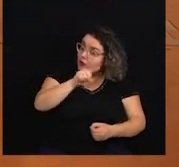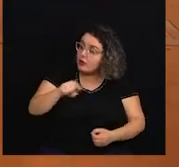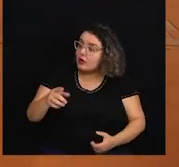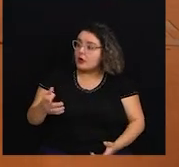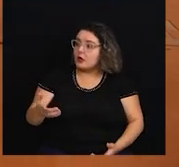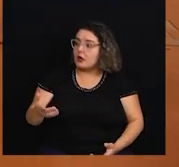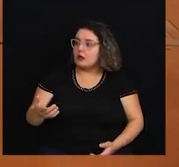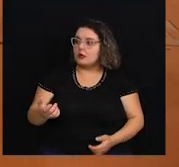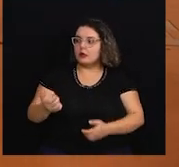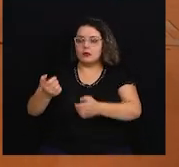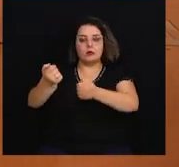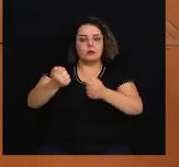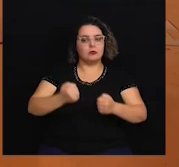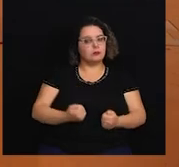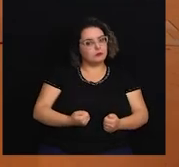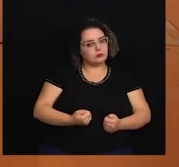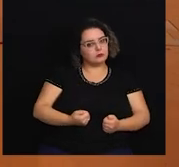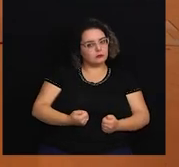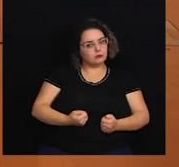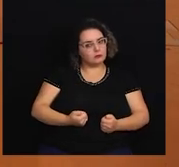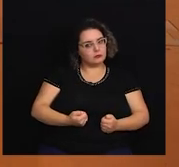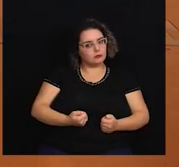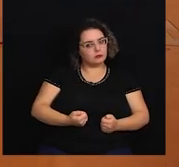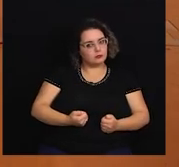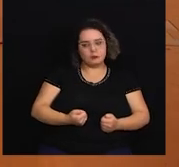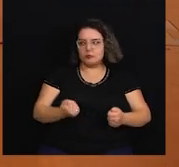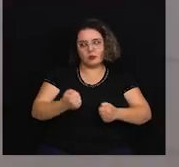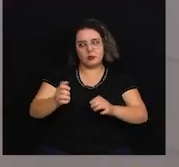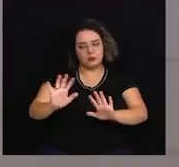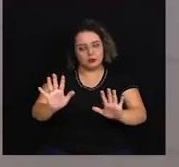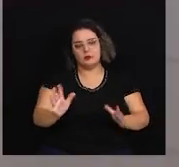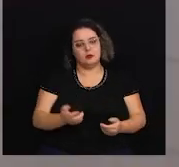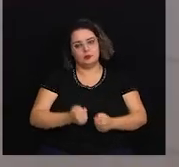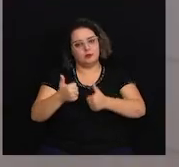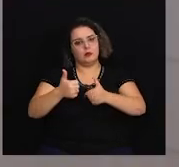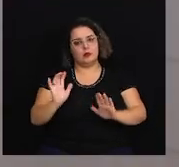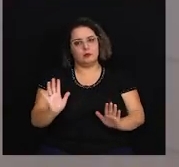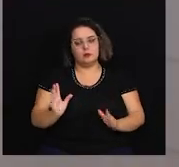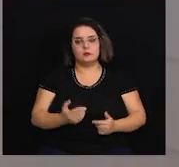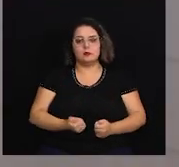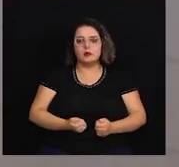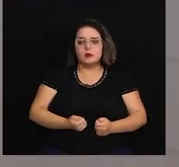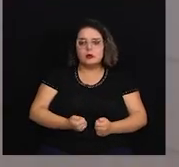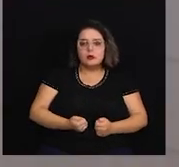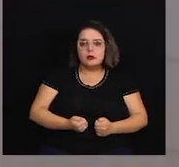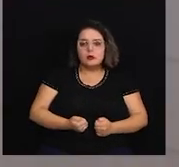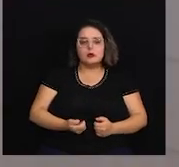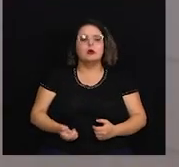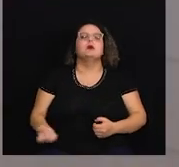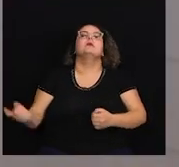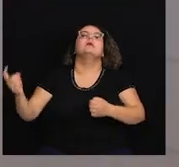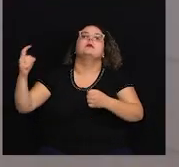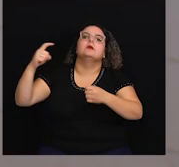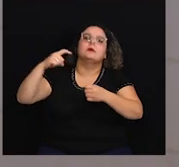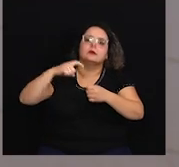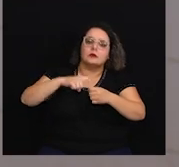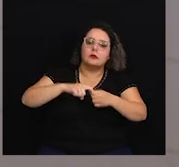aí eu quero não abre essa não cara fui lá voltei